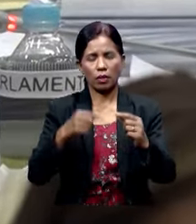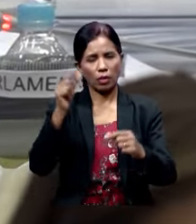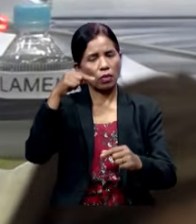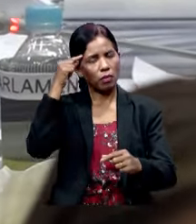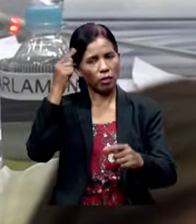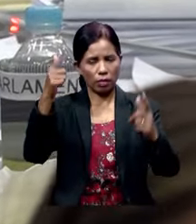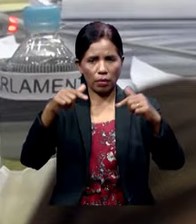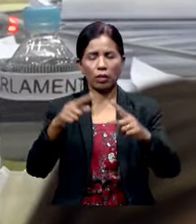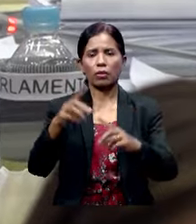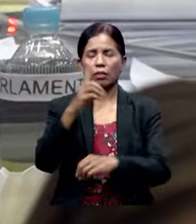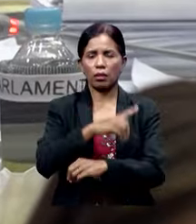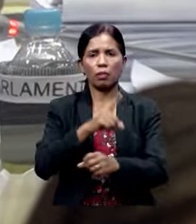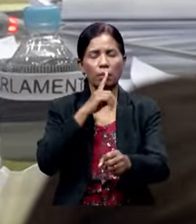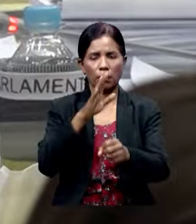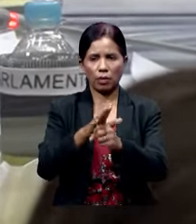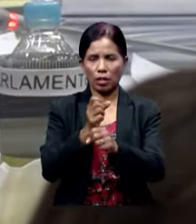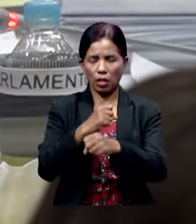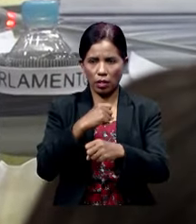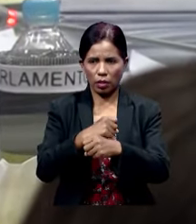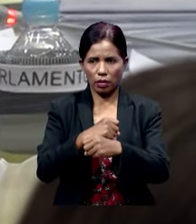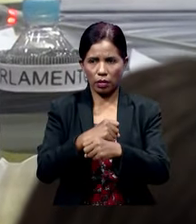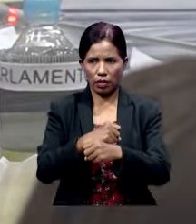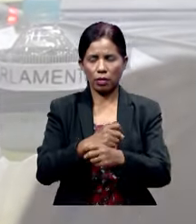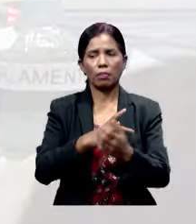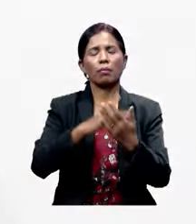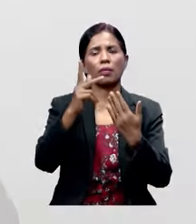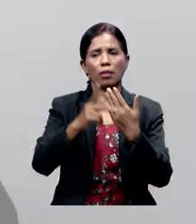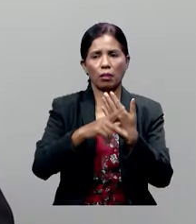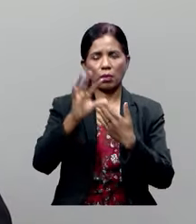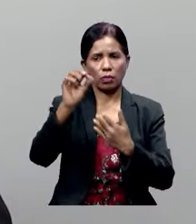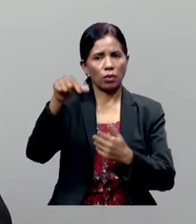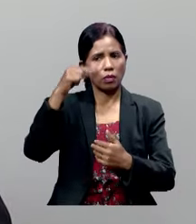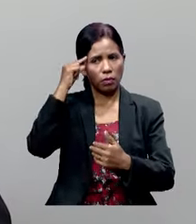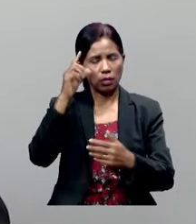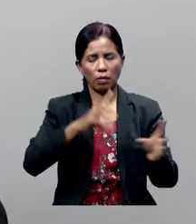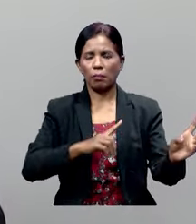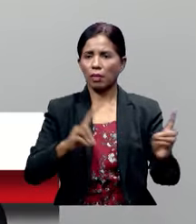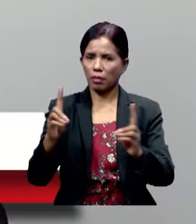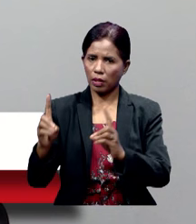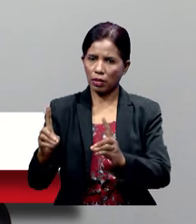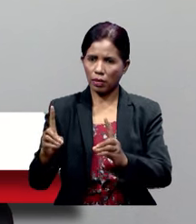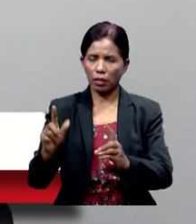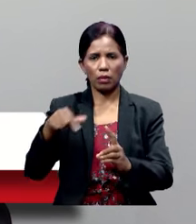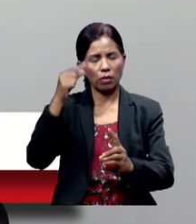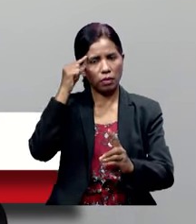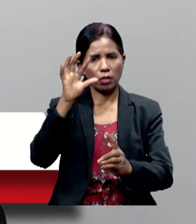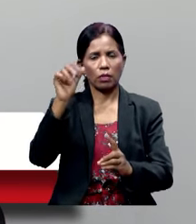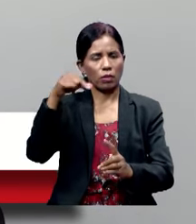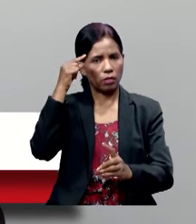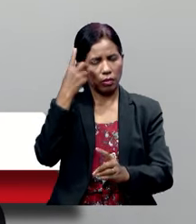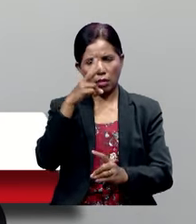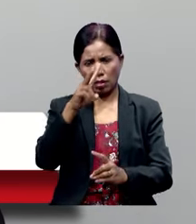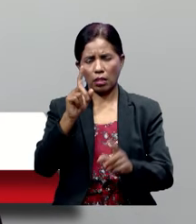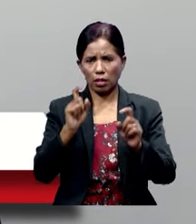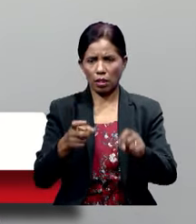ohen lorong honi ni compromission ba halona através mos program no guverno niang implementasaung ida ke guverno no guverno hare kata tingkah